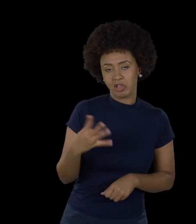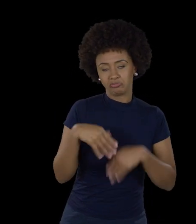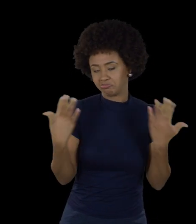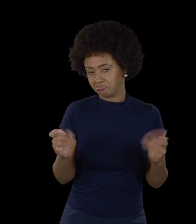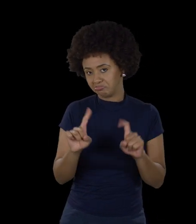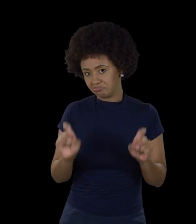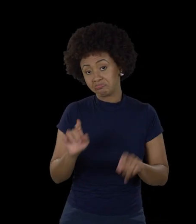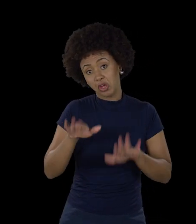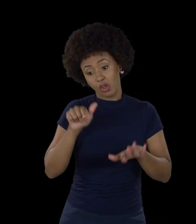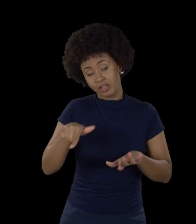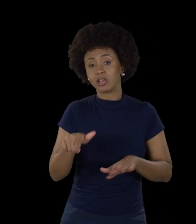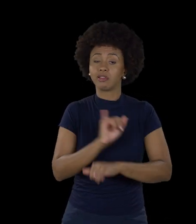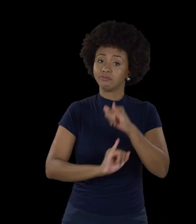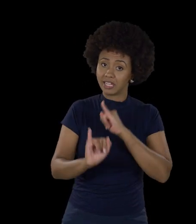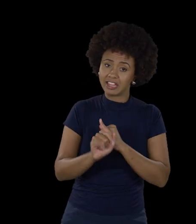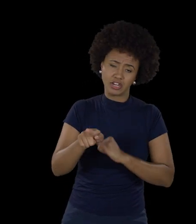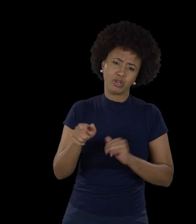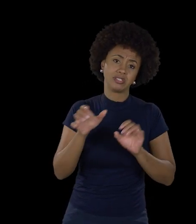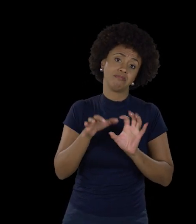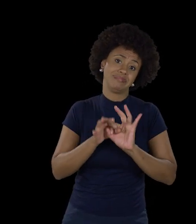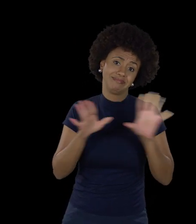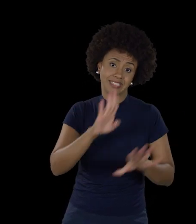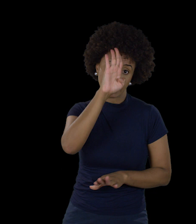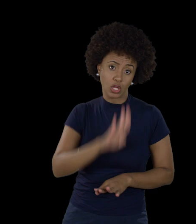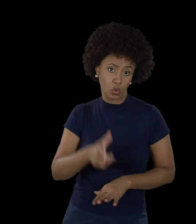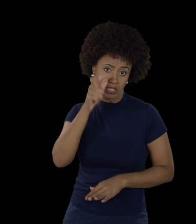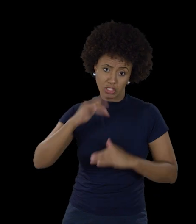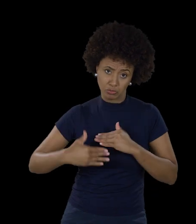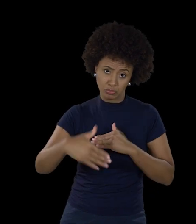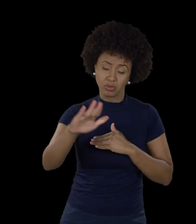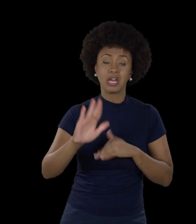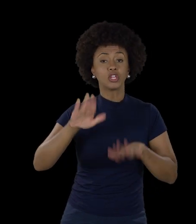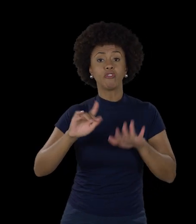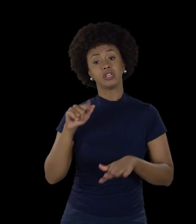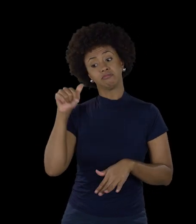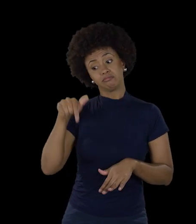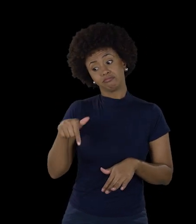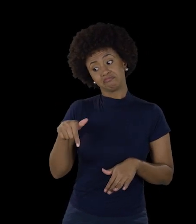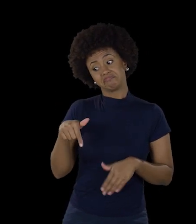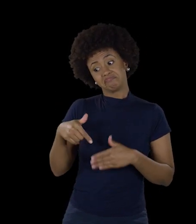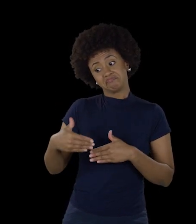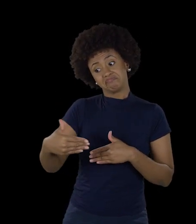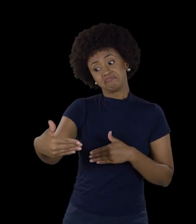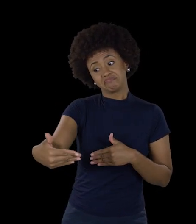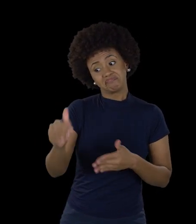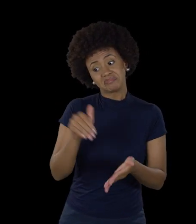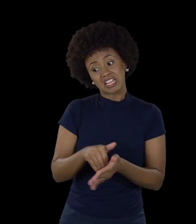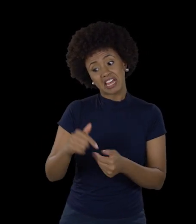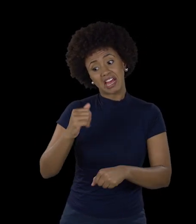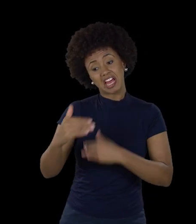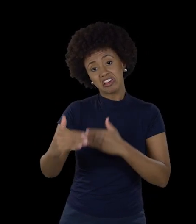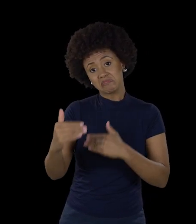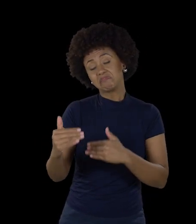disponibilizado a todos gratuitamente de maneira perene. A gente já tenha realizado grande parte das ações